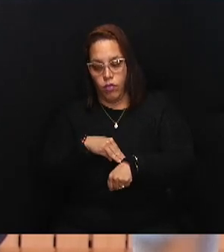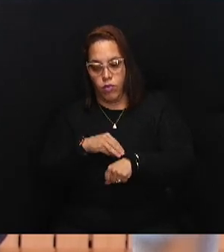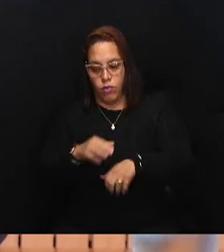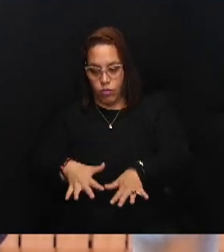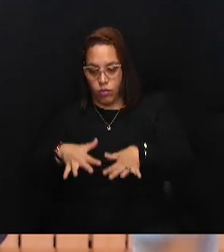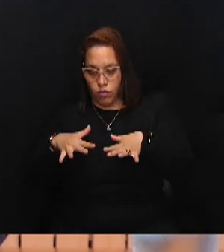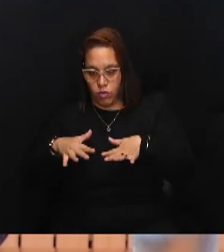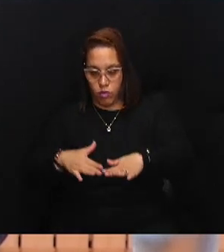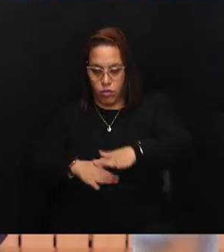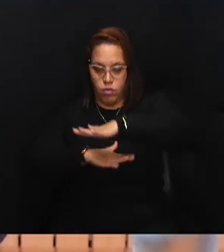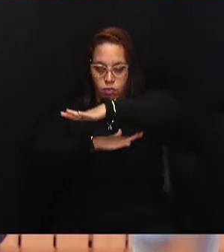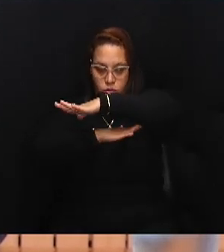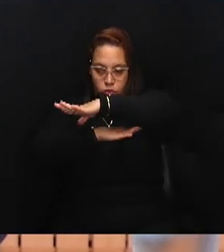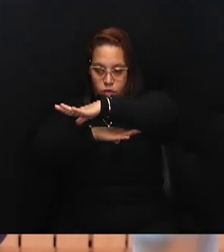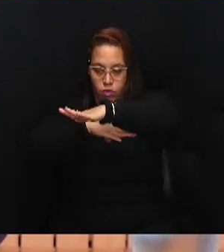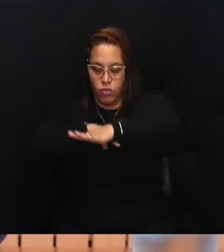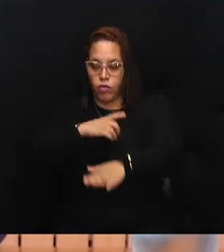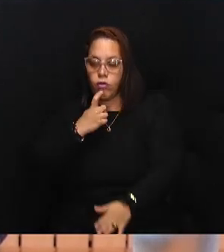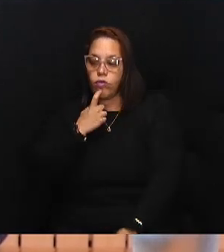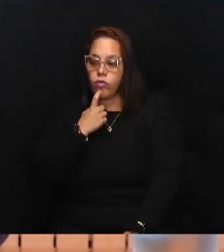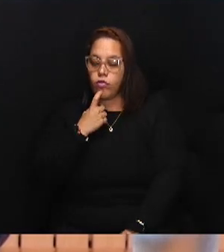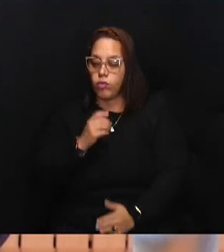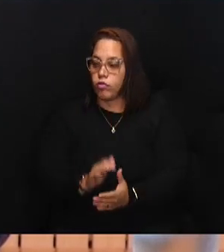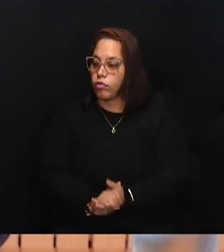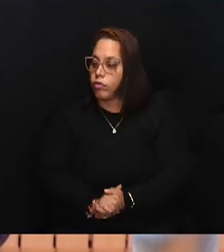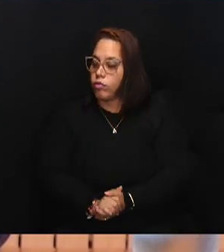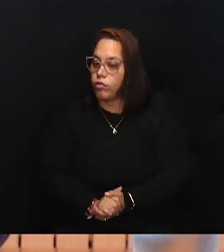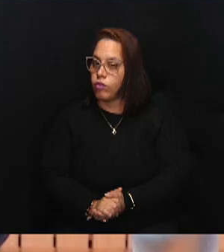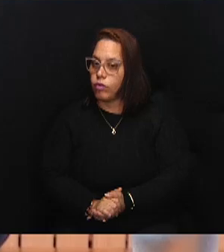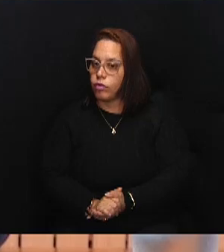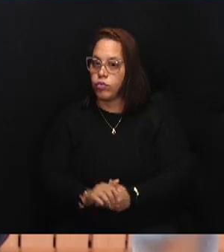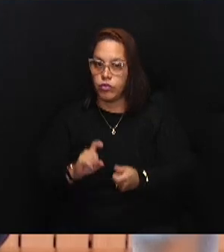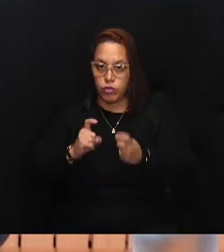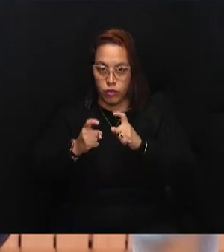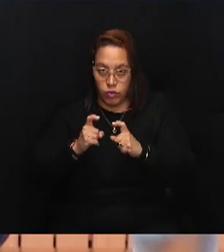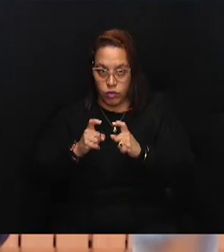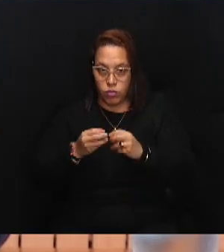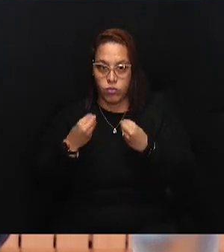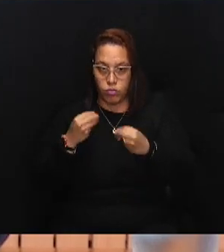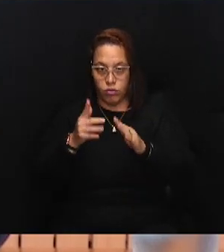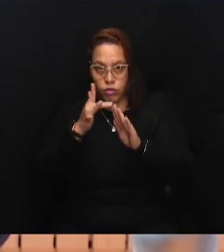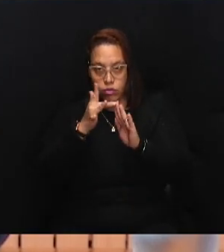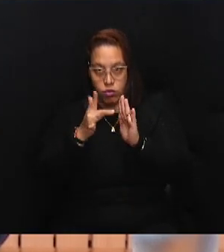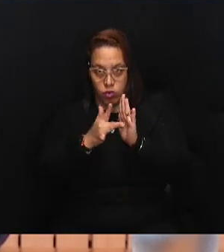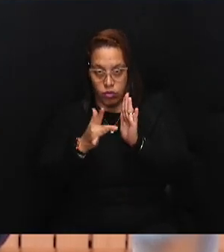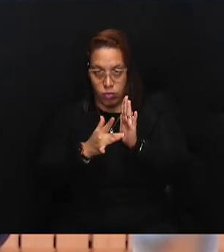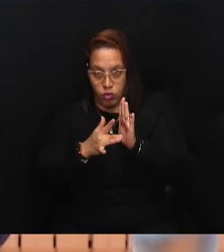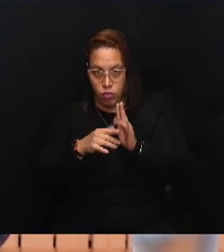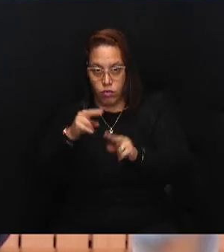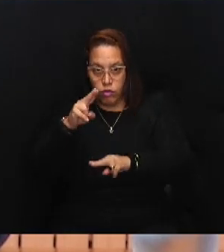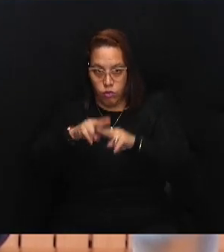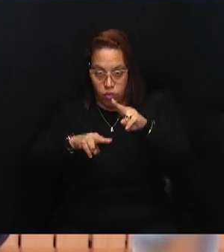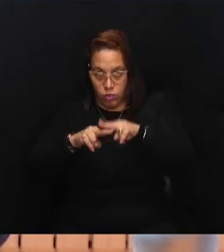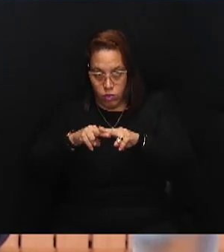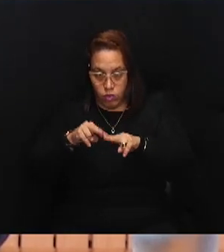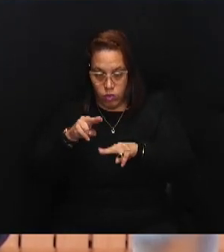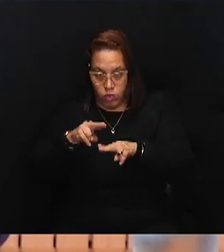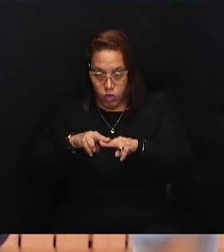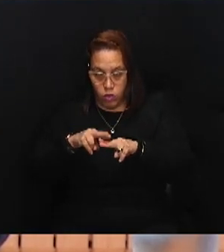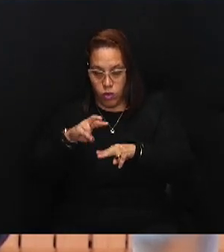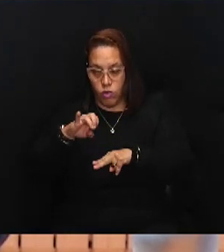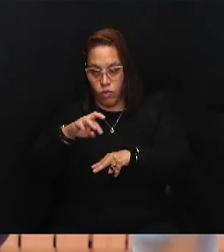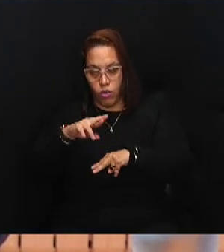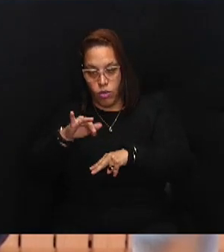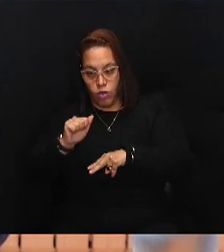Câmara Municipal de Campinas. A reunião terá como pauta Junho Violeta,